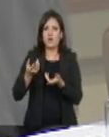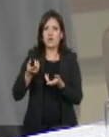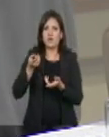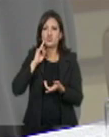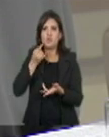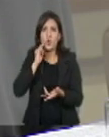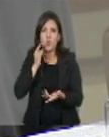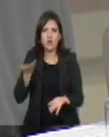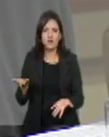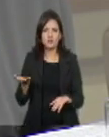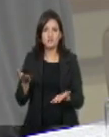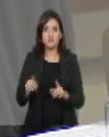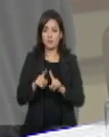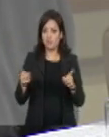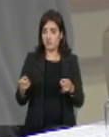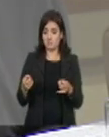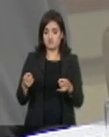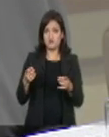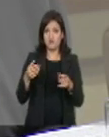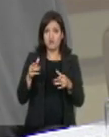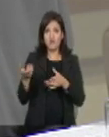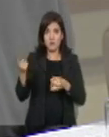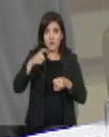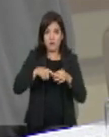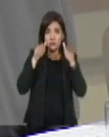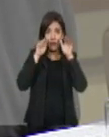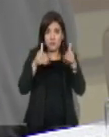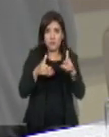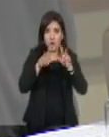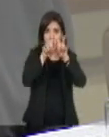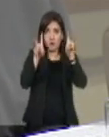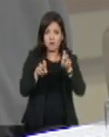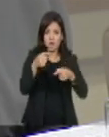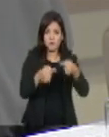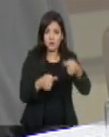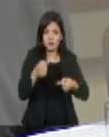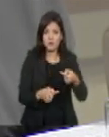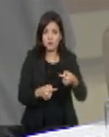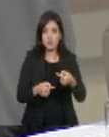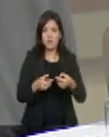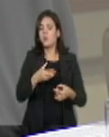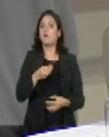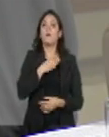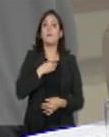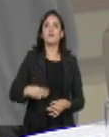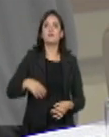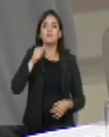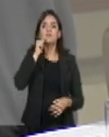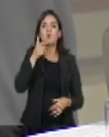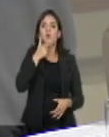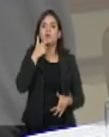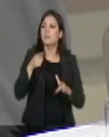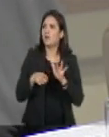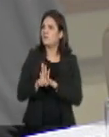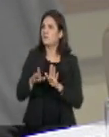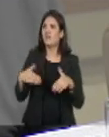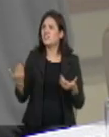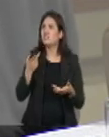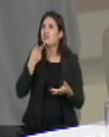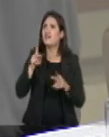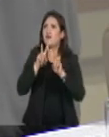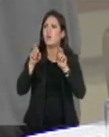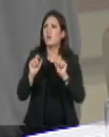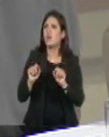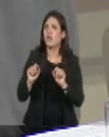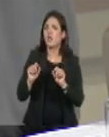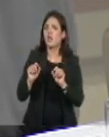tema não, que está sendo debatido. O ministro Marco Aurélio, no julgamento recente, perguntou do que nós estamos tratando. Vou continuar o meu